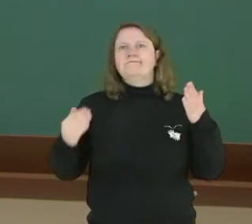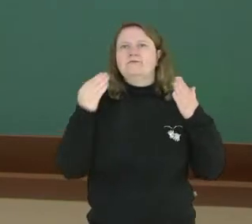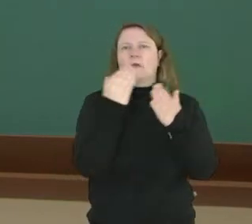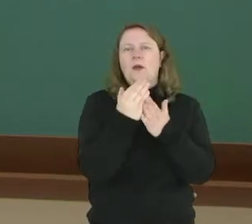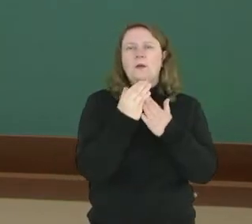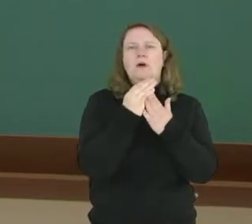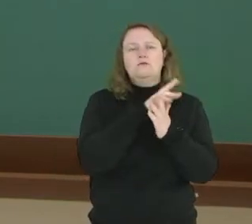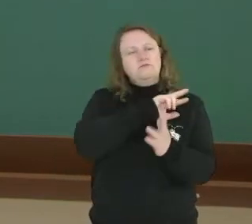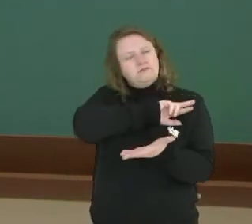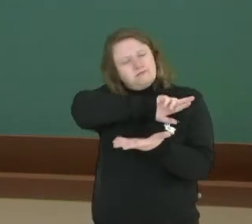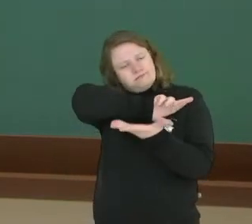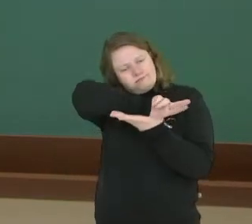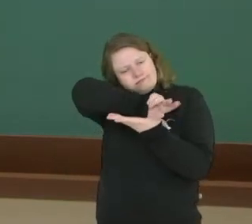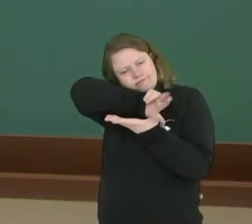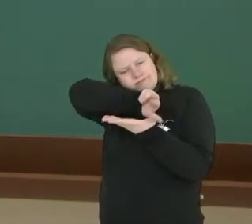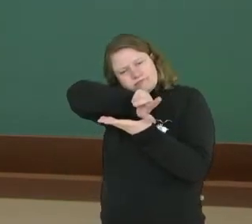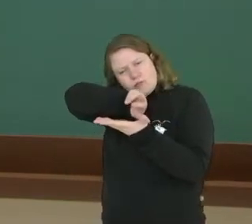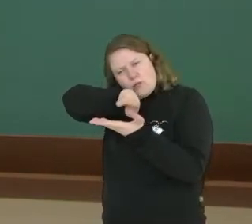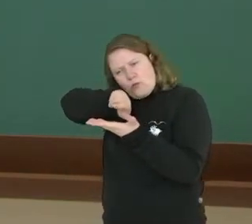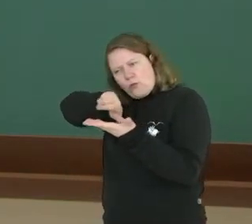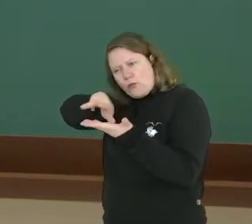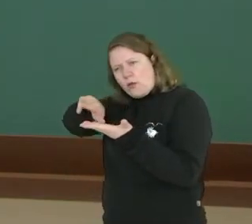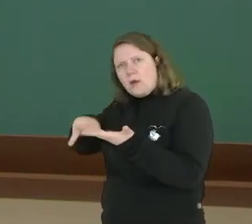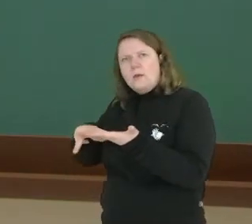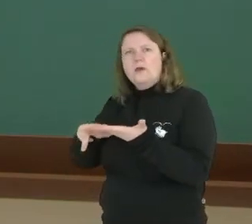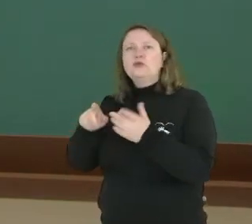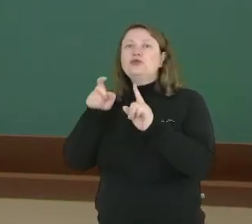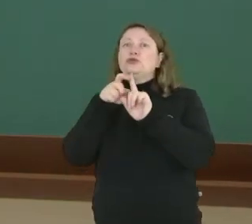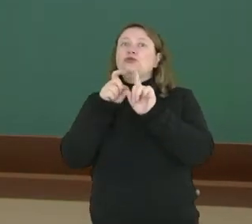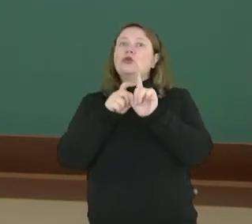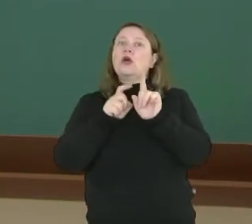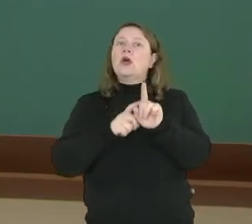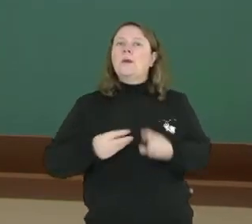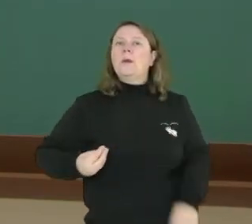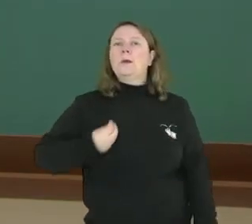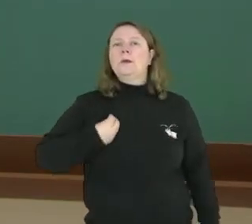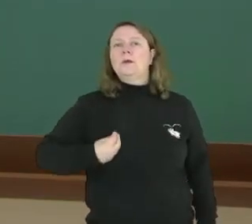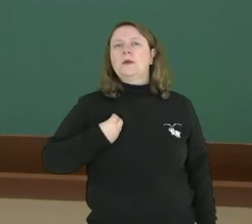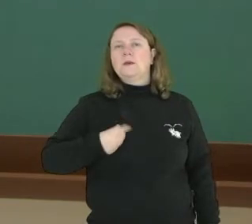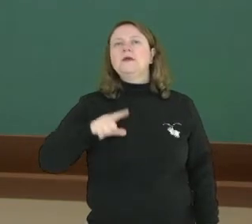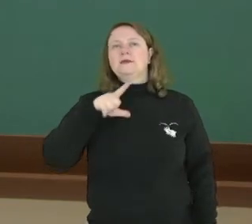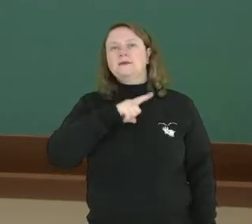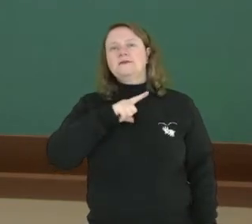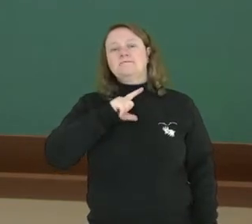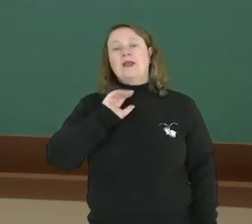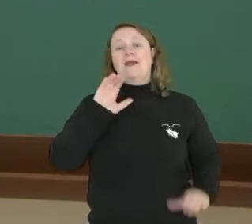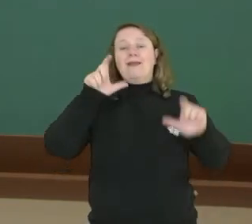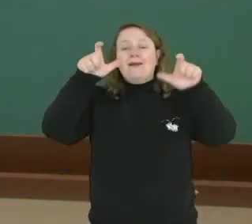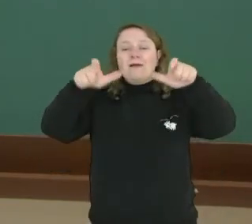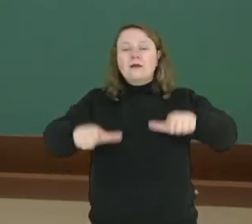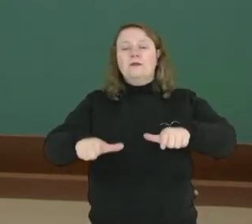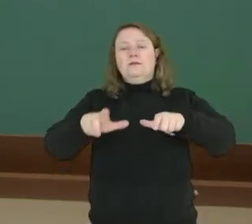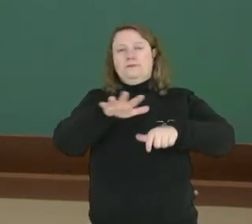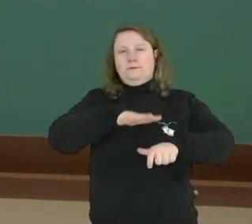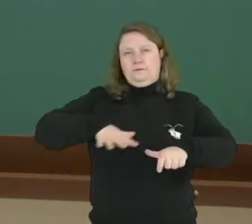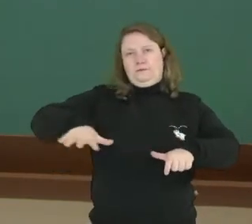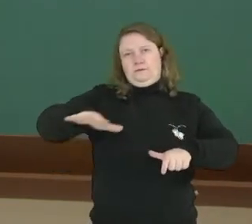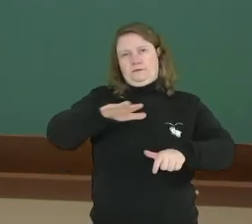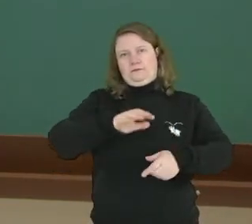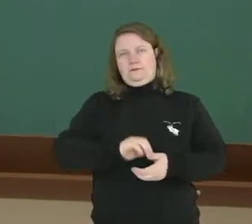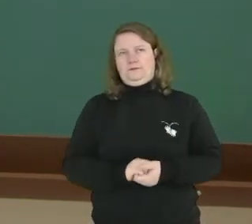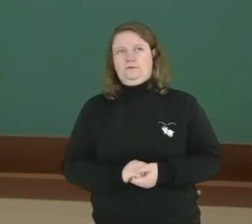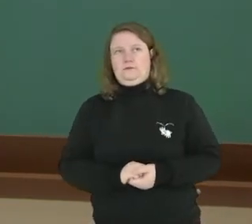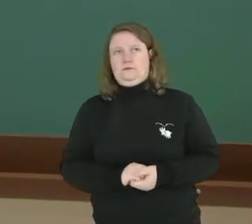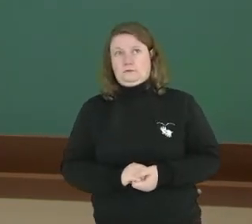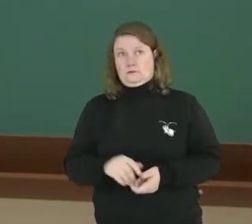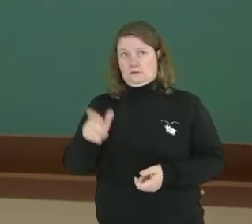dizer, maior é a variedade de espécies vivas presentes naquela área. E aí nós relacionamos aqui alguns exemplos,